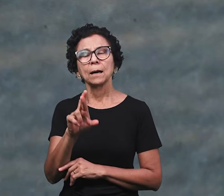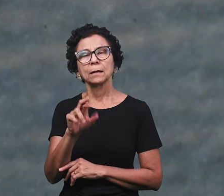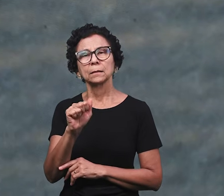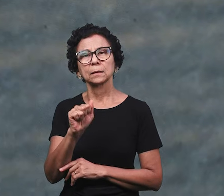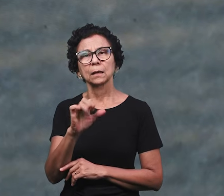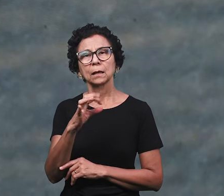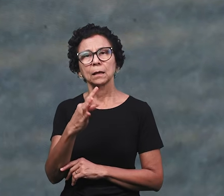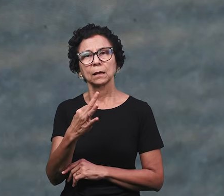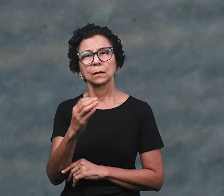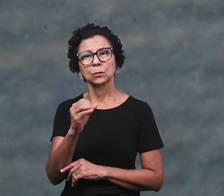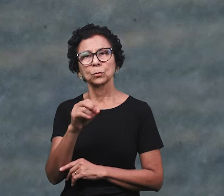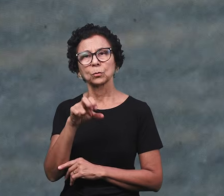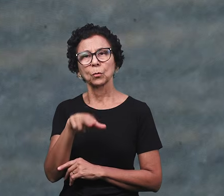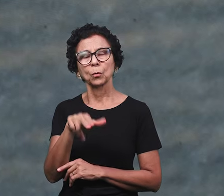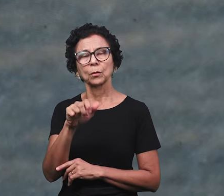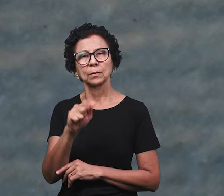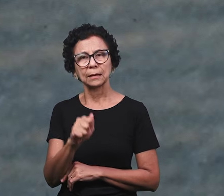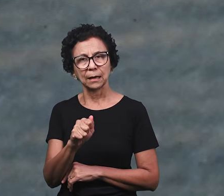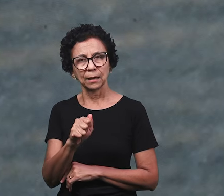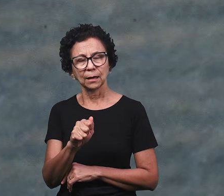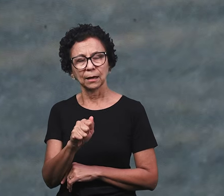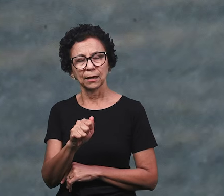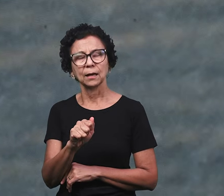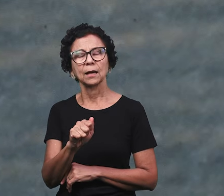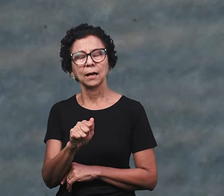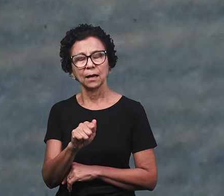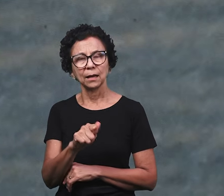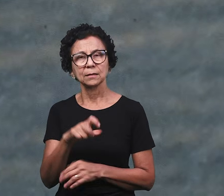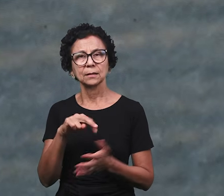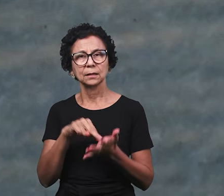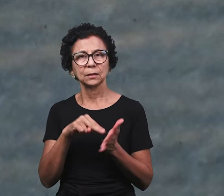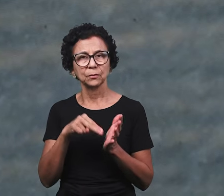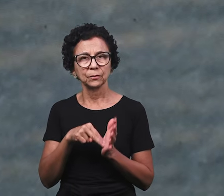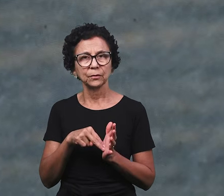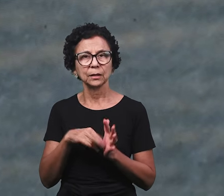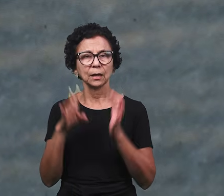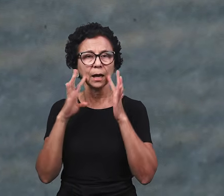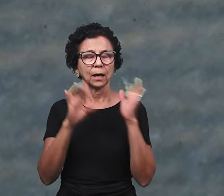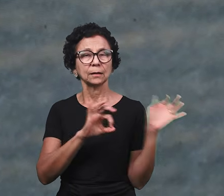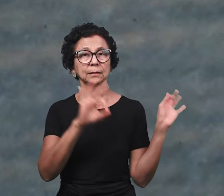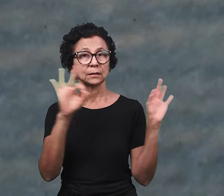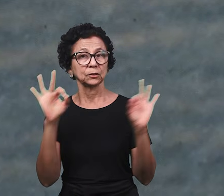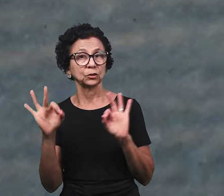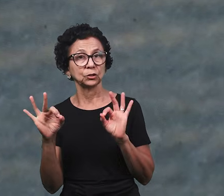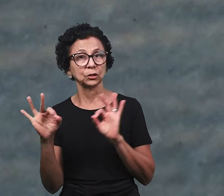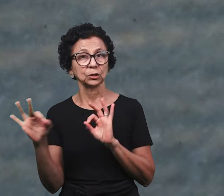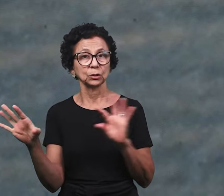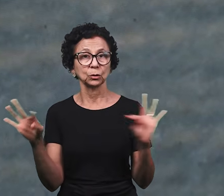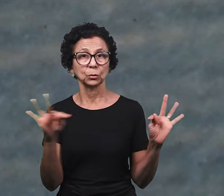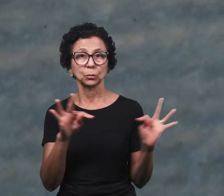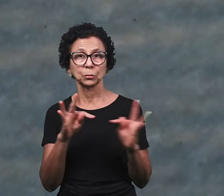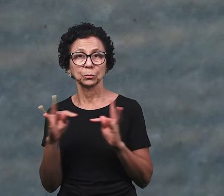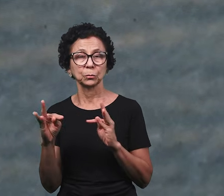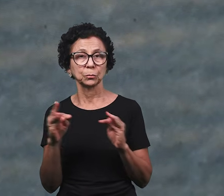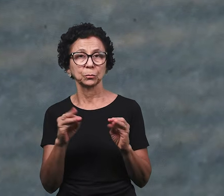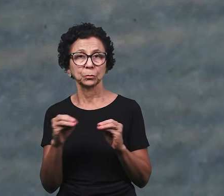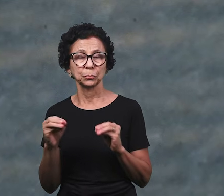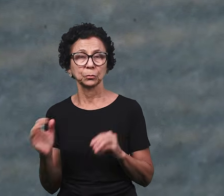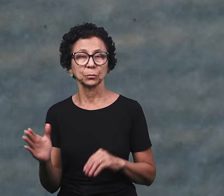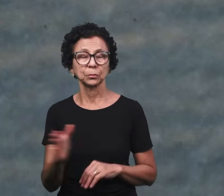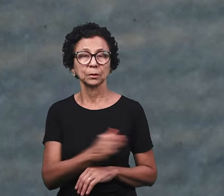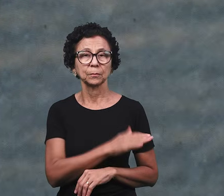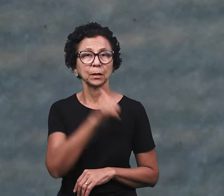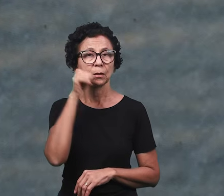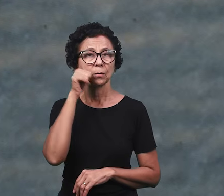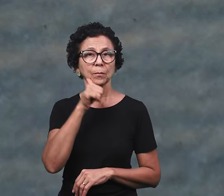meu amigo. Maratona mesmo, porque tem muita coisa muito boa nesse programa, tá? E a Tainá